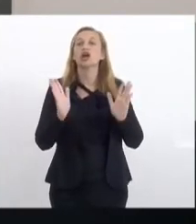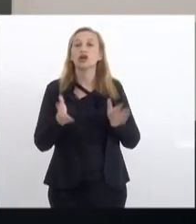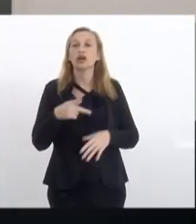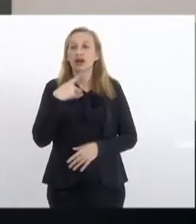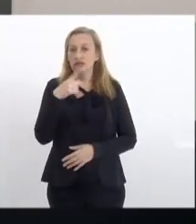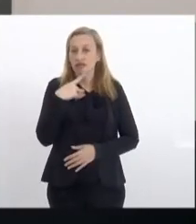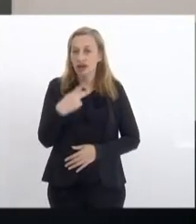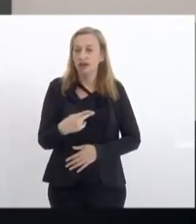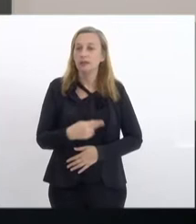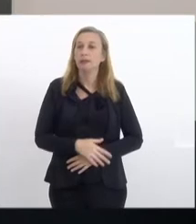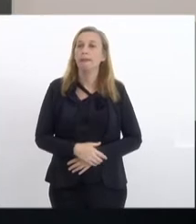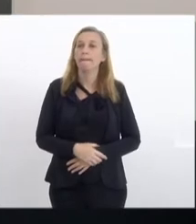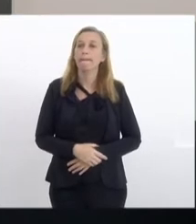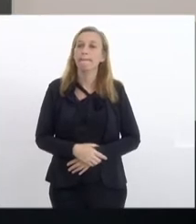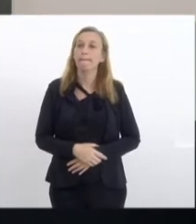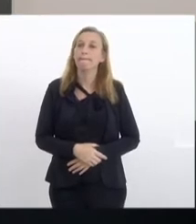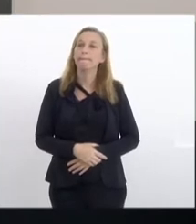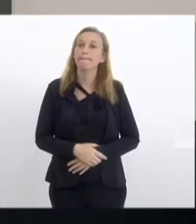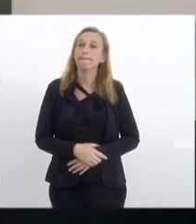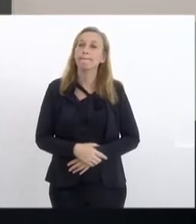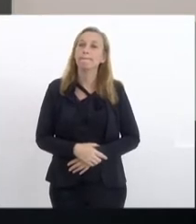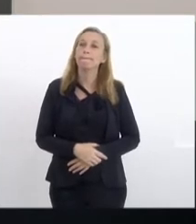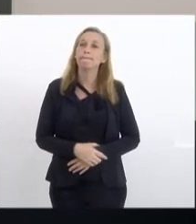palavra para